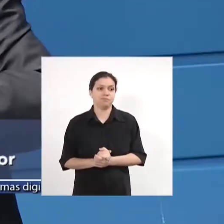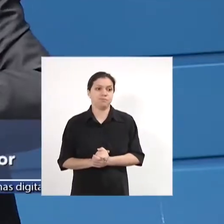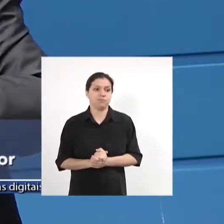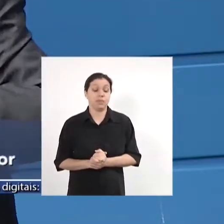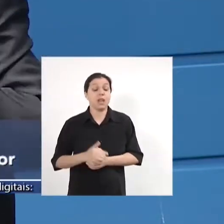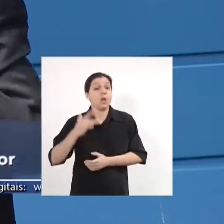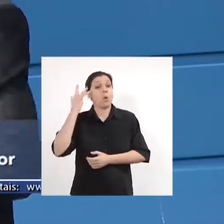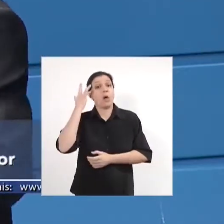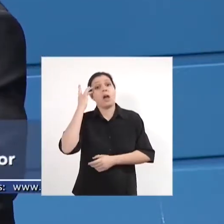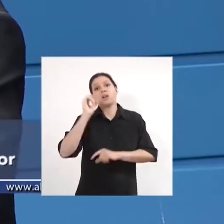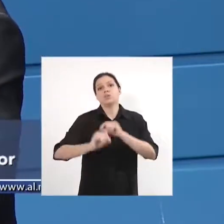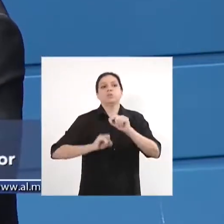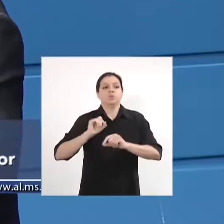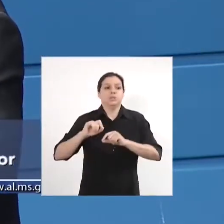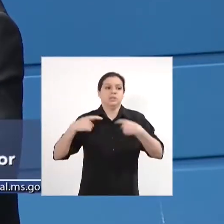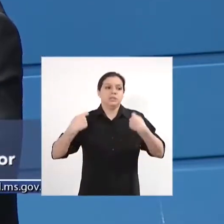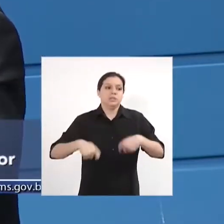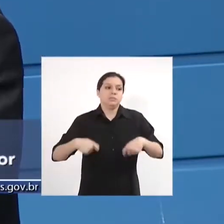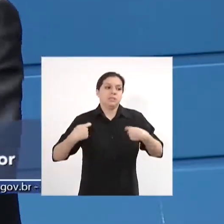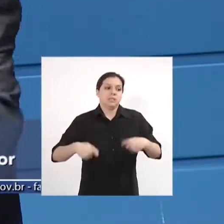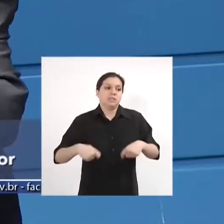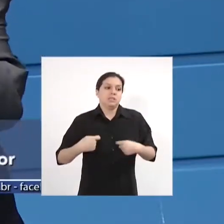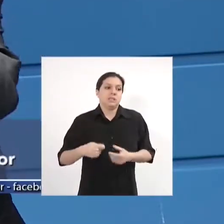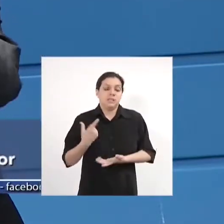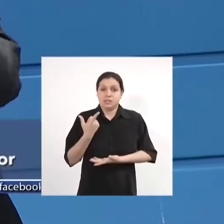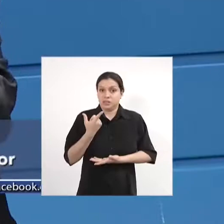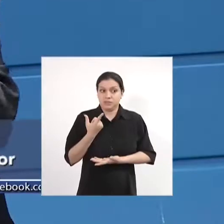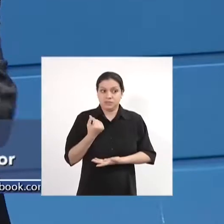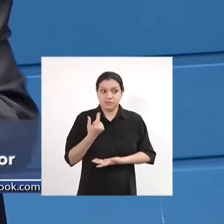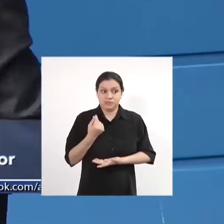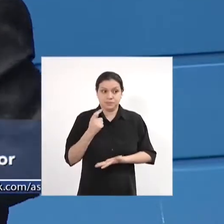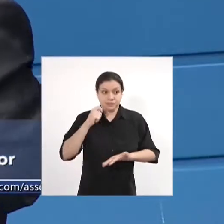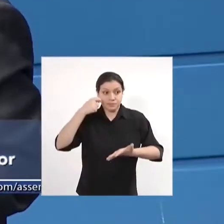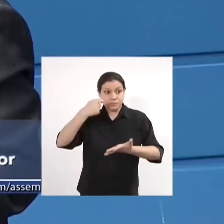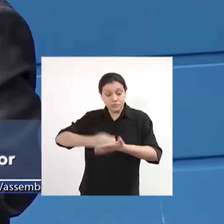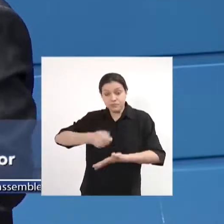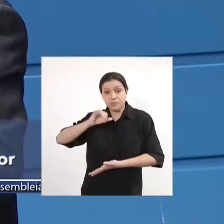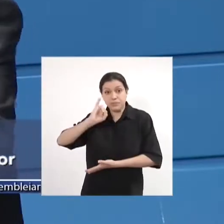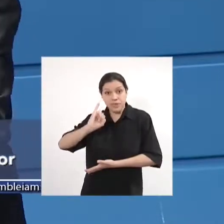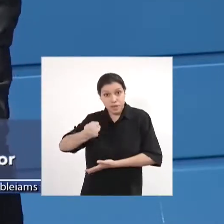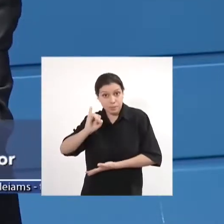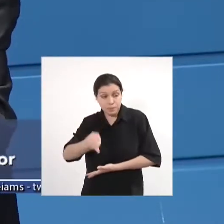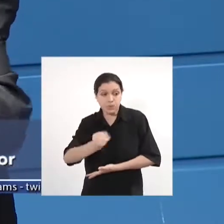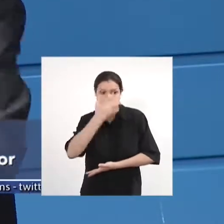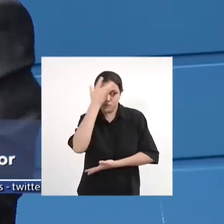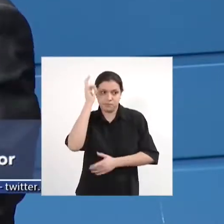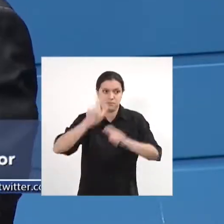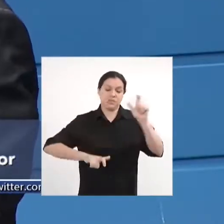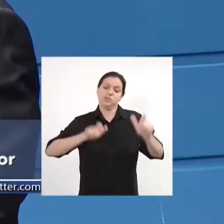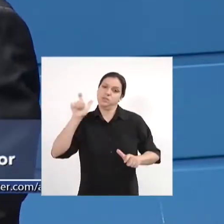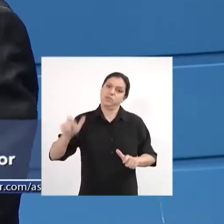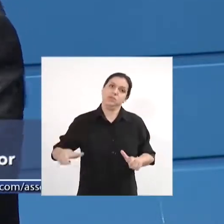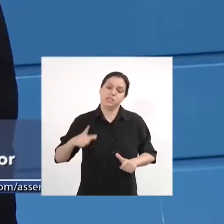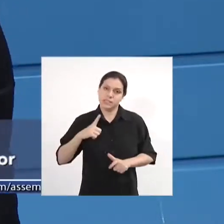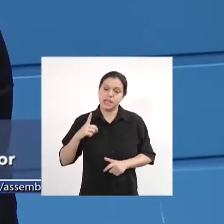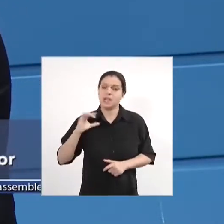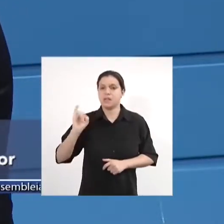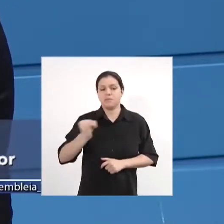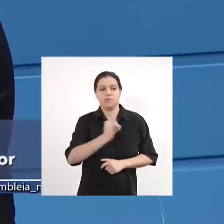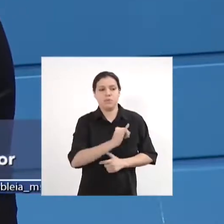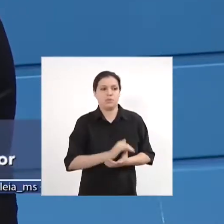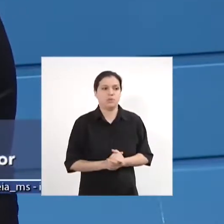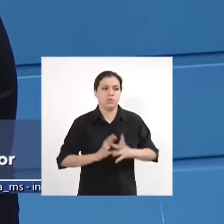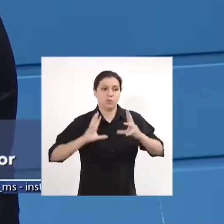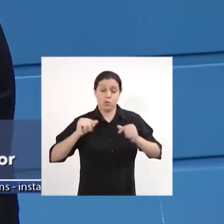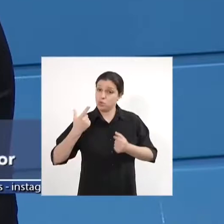e eu acho que precisa de pegar o recurso pago pelo imposto das pessoas, que quem paga o imposto é as pessoas. O dinheiro